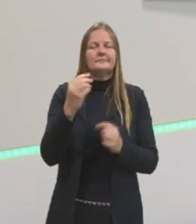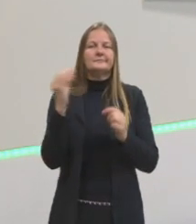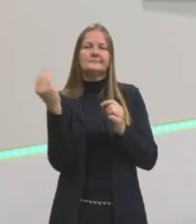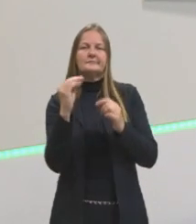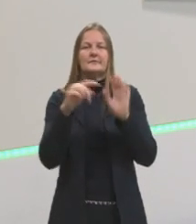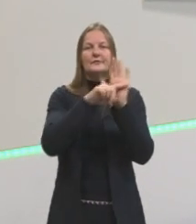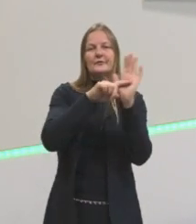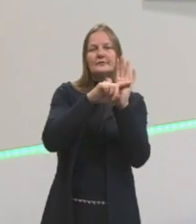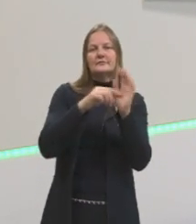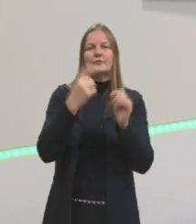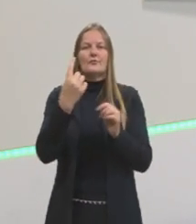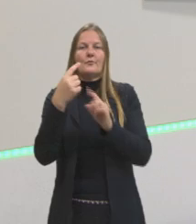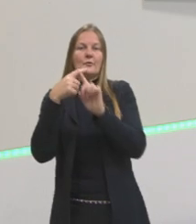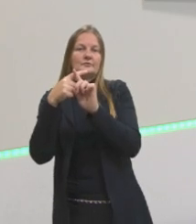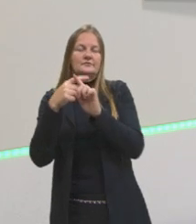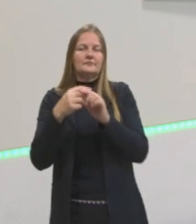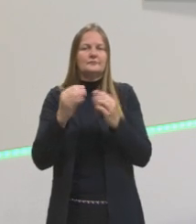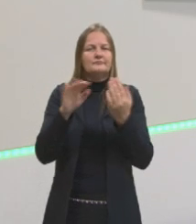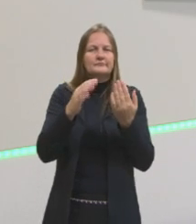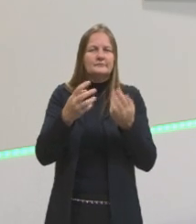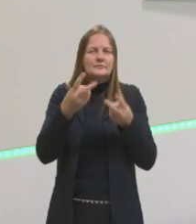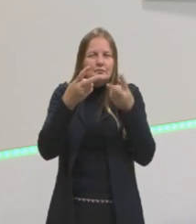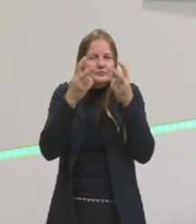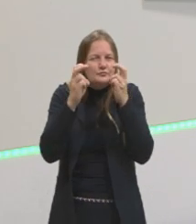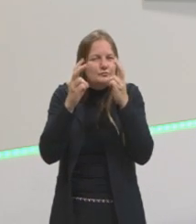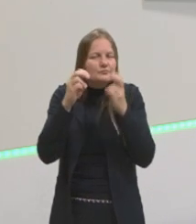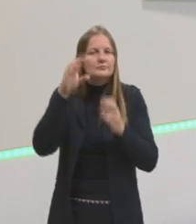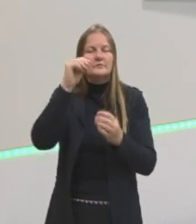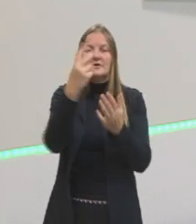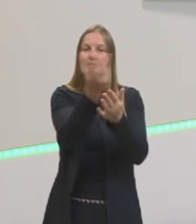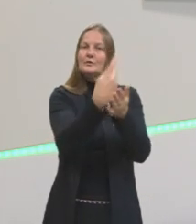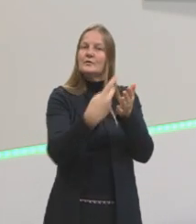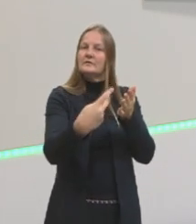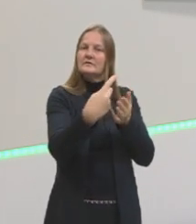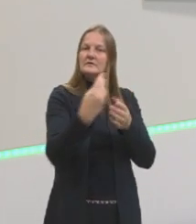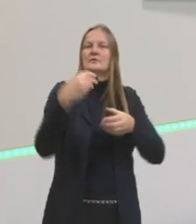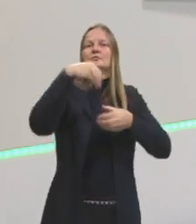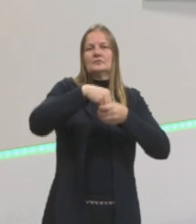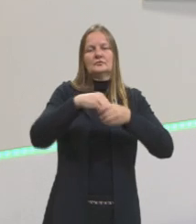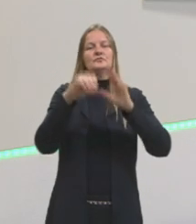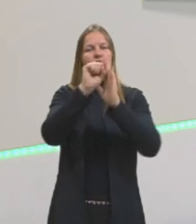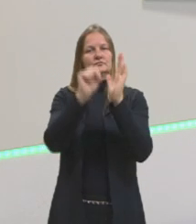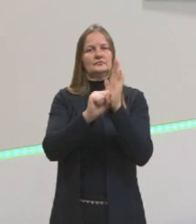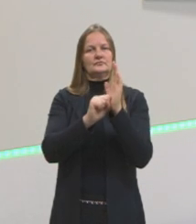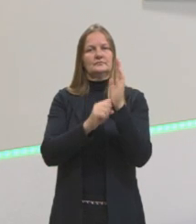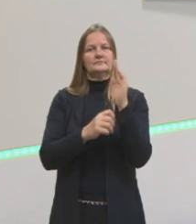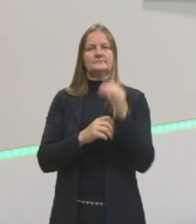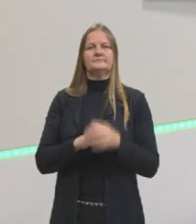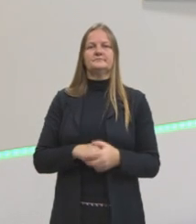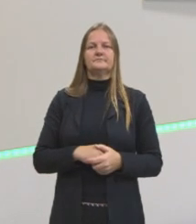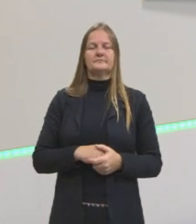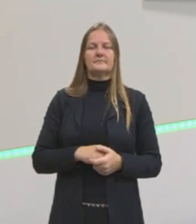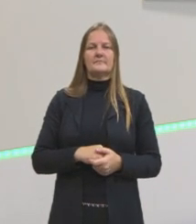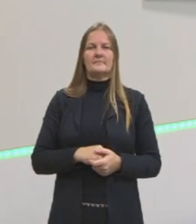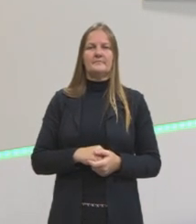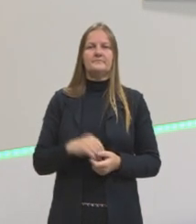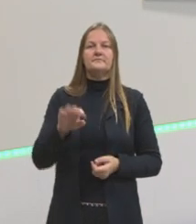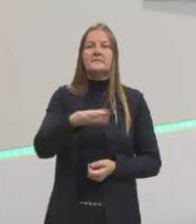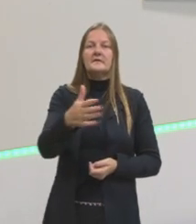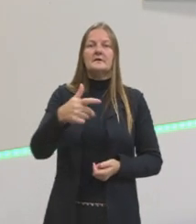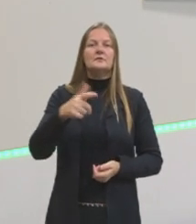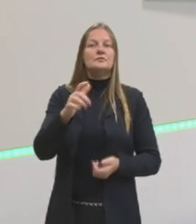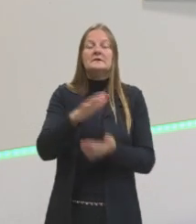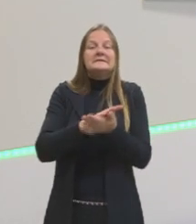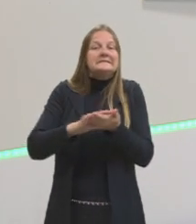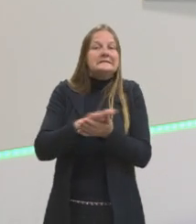números negativos um positivo às vezes em função de ter algum desenho dentro daquele sistema de coordenadas a gente não vai ter